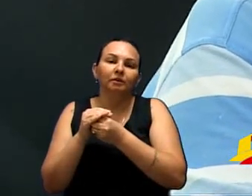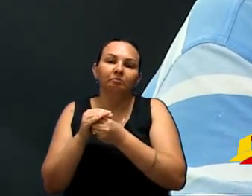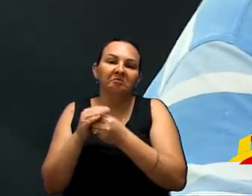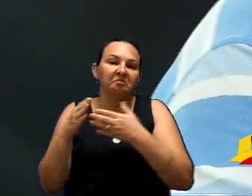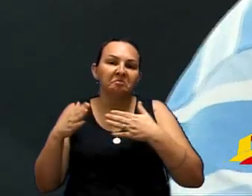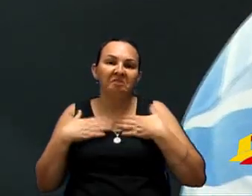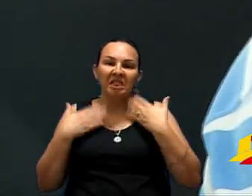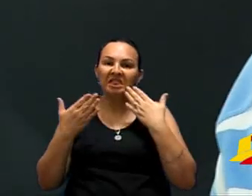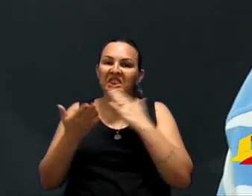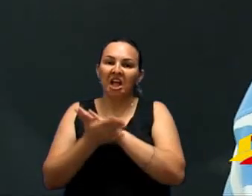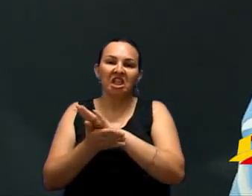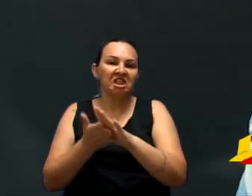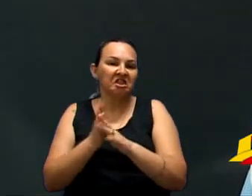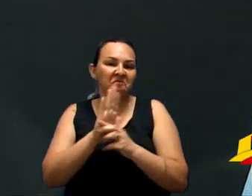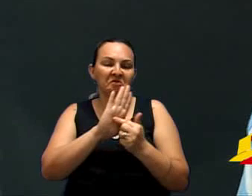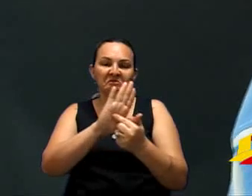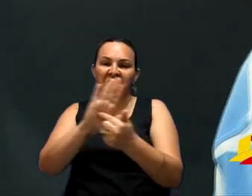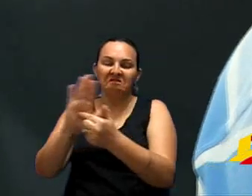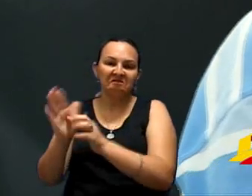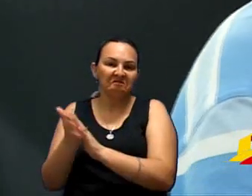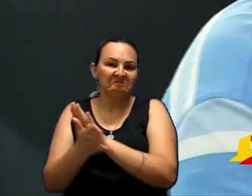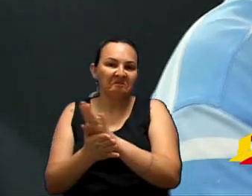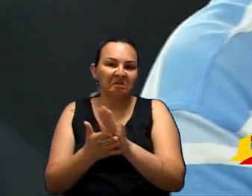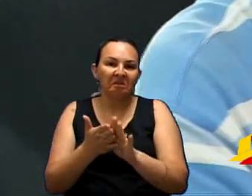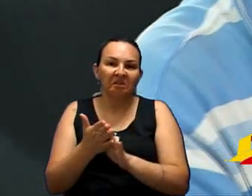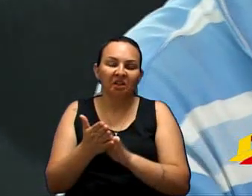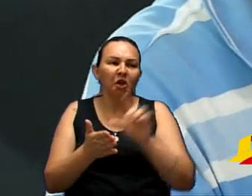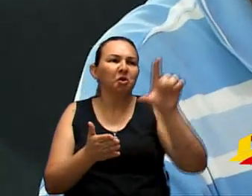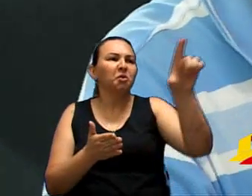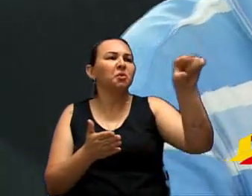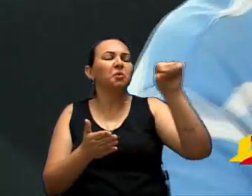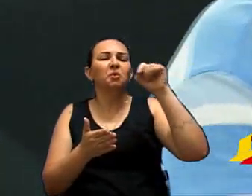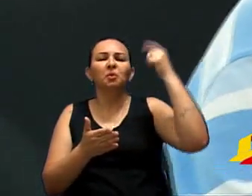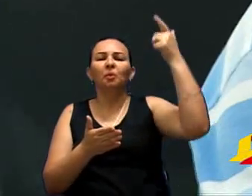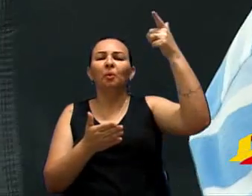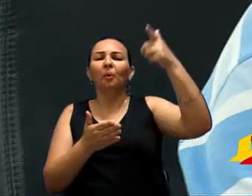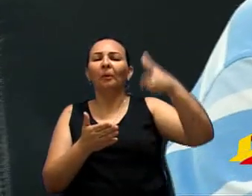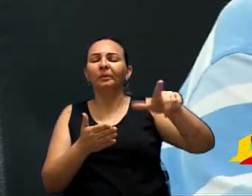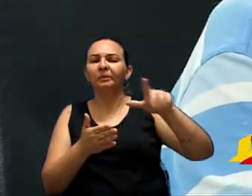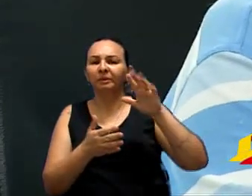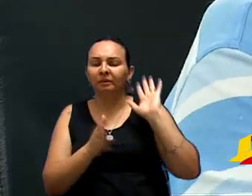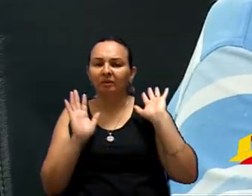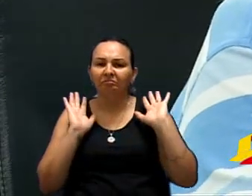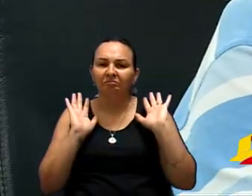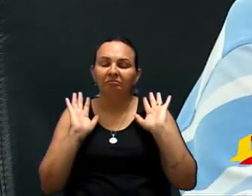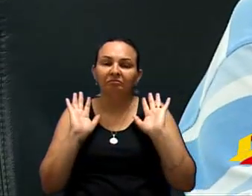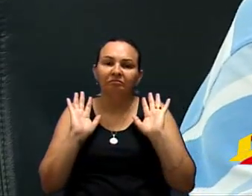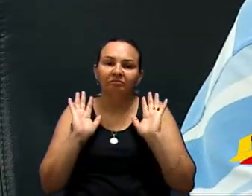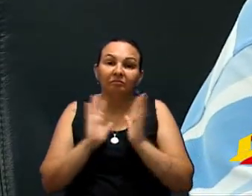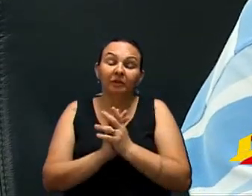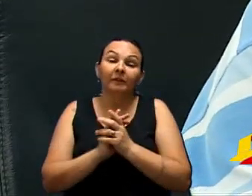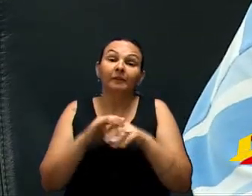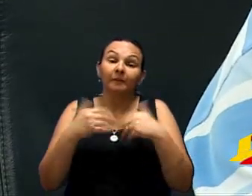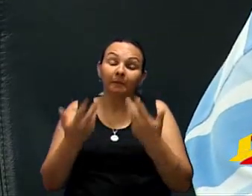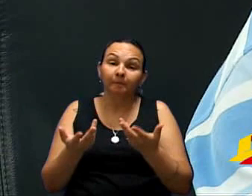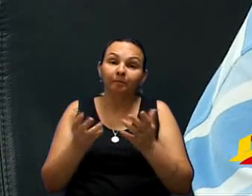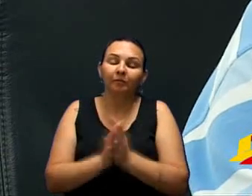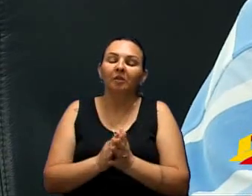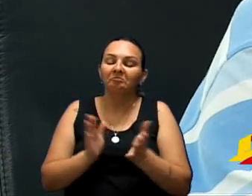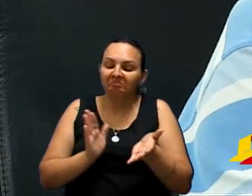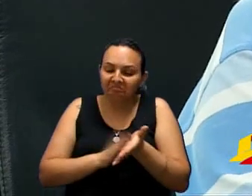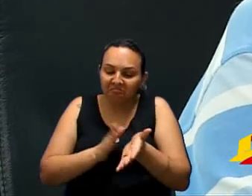apresentou nenhuma ele tinha escolhido um ex secretário para orientá lo bom então esse é um trabalho fantástico